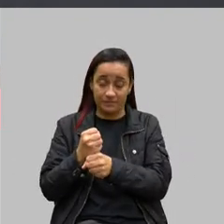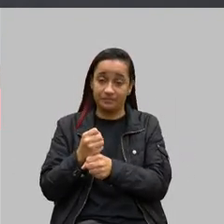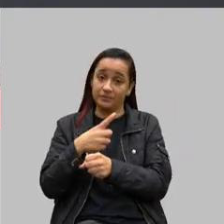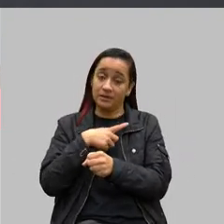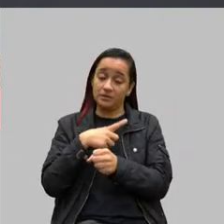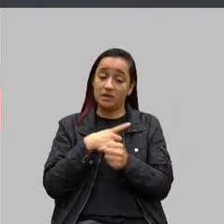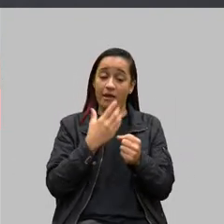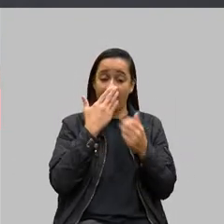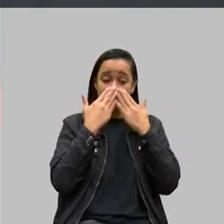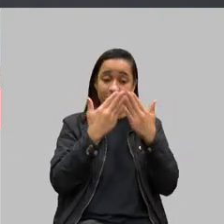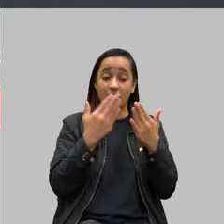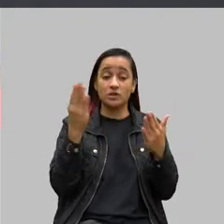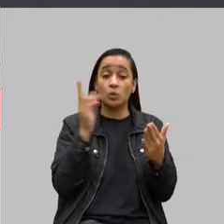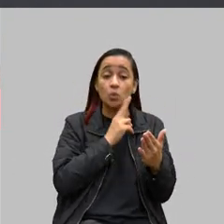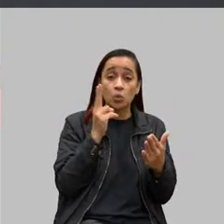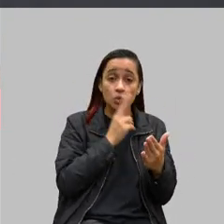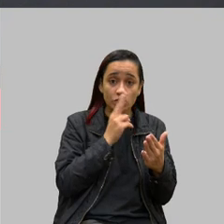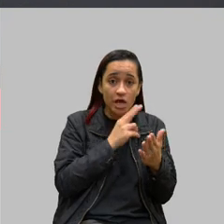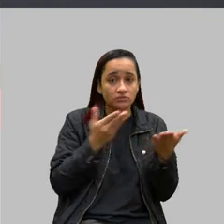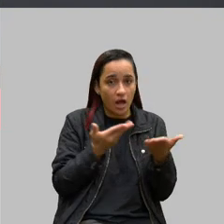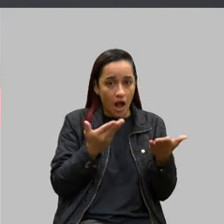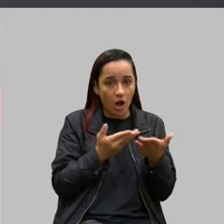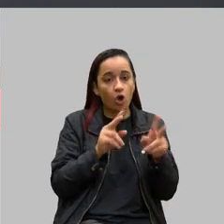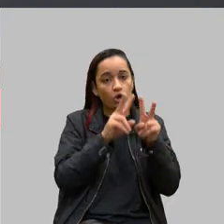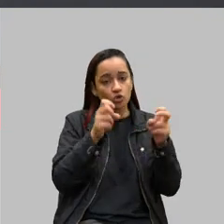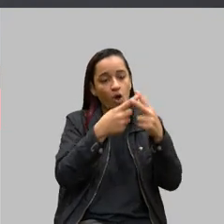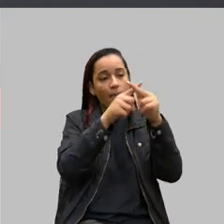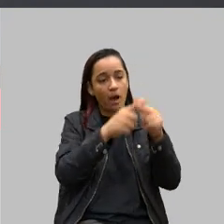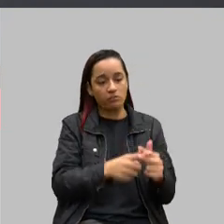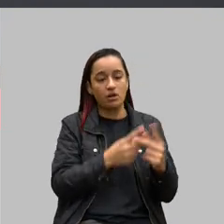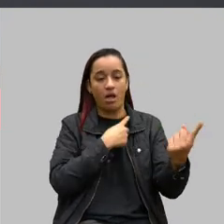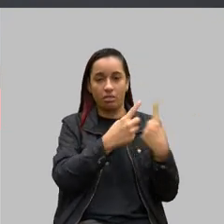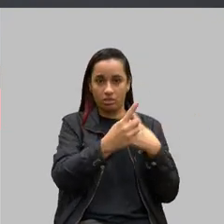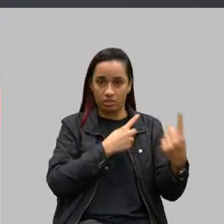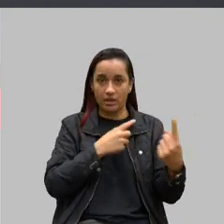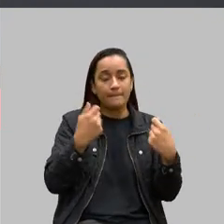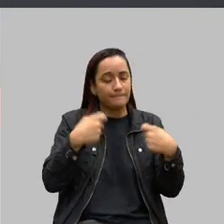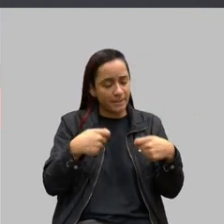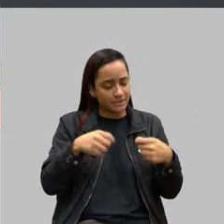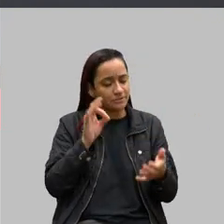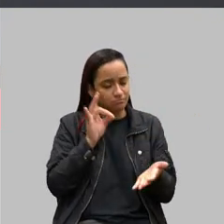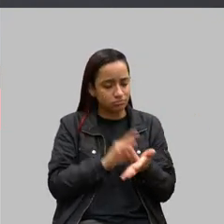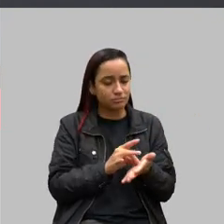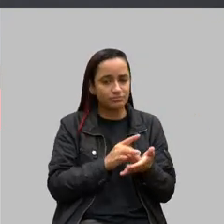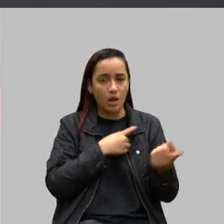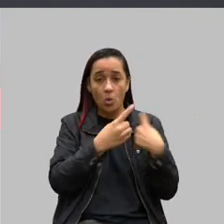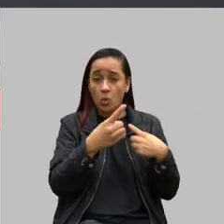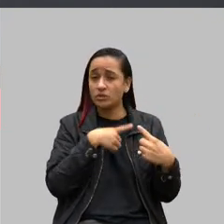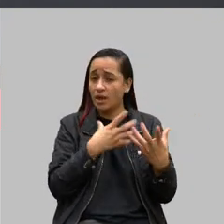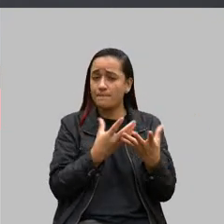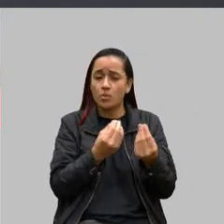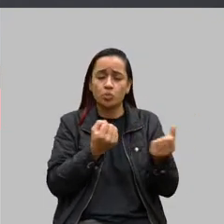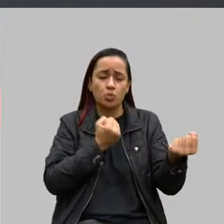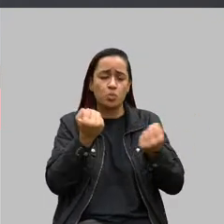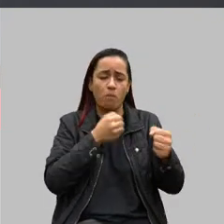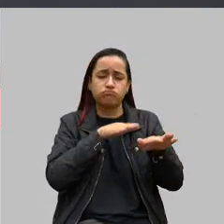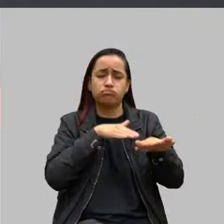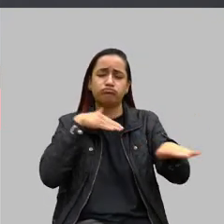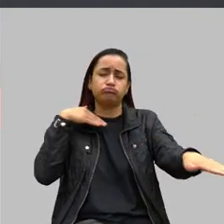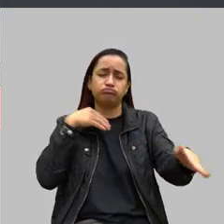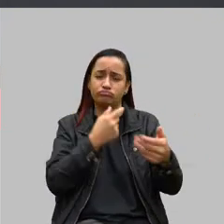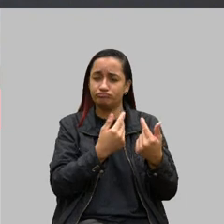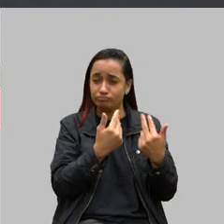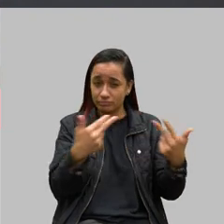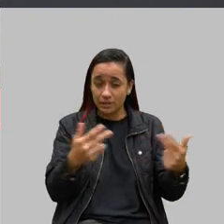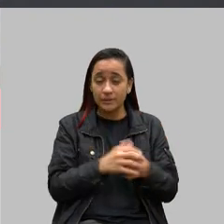imediata agora do Dr atuando na recuperação do trecho porque ele precisa de Fato né um trecho que tem grande fluxo eh e numa segunda frente que